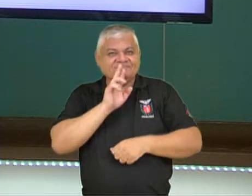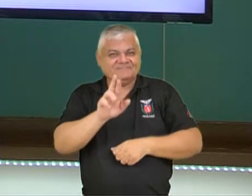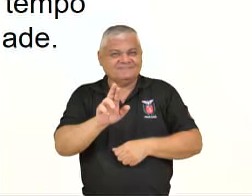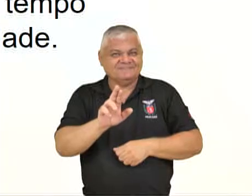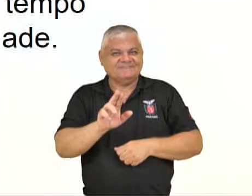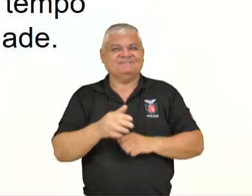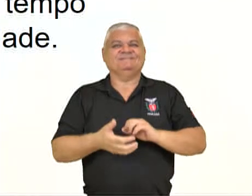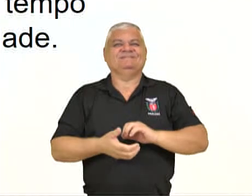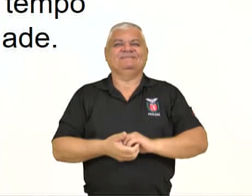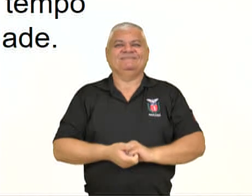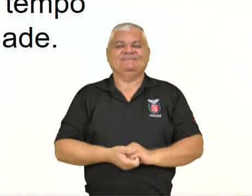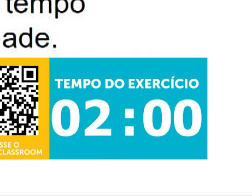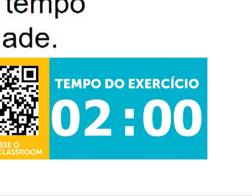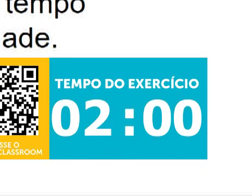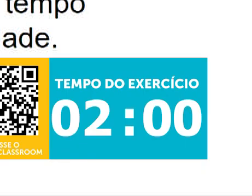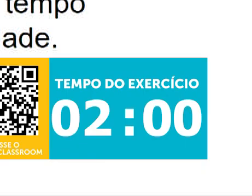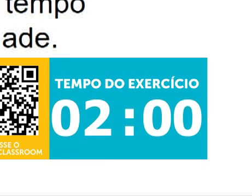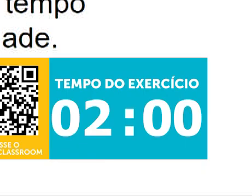essa questão.